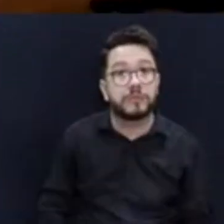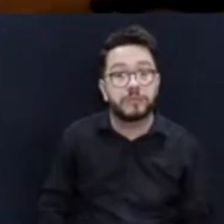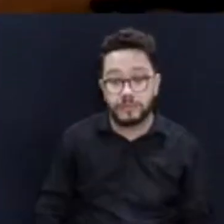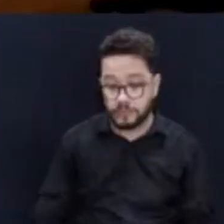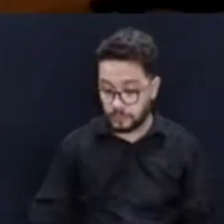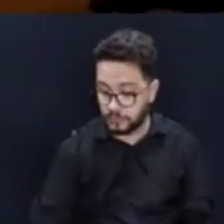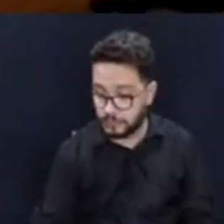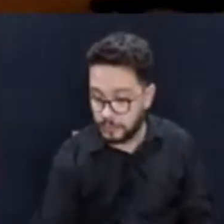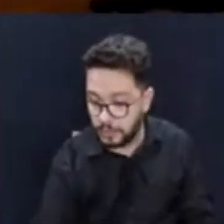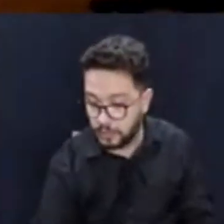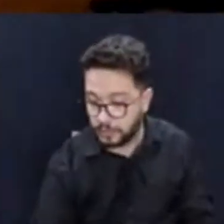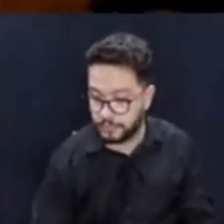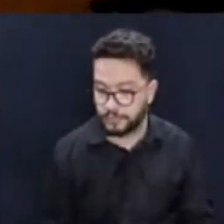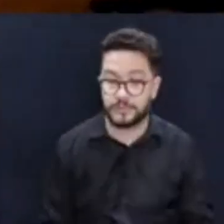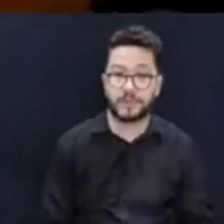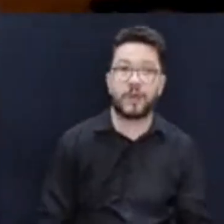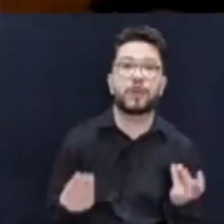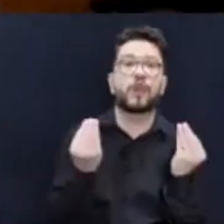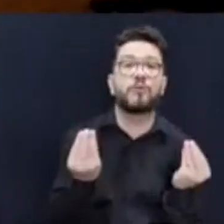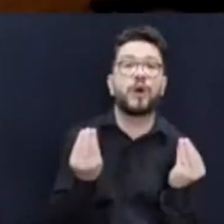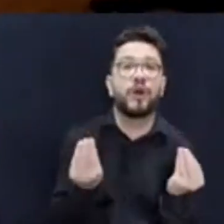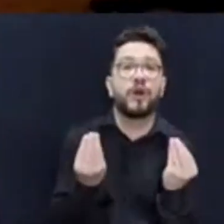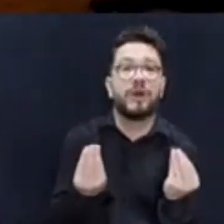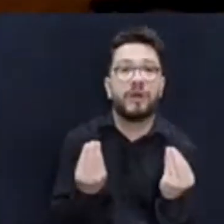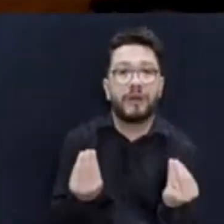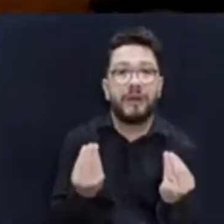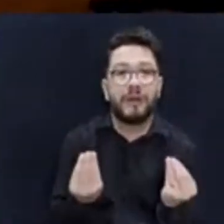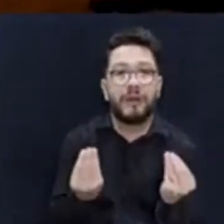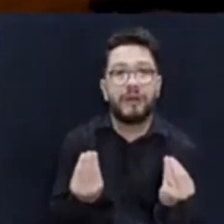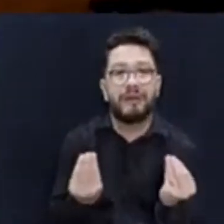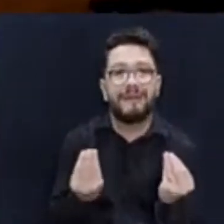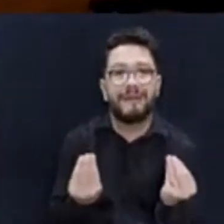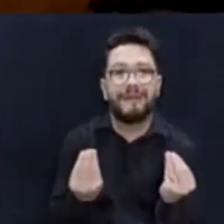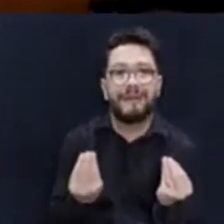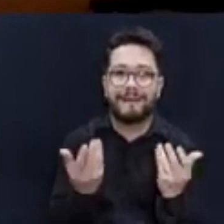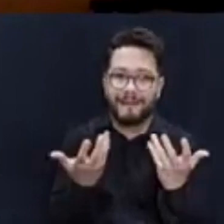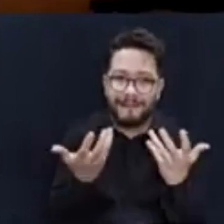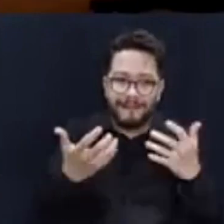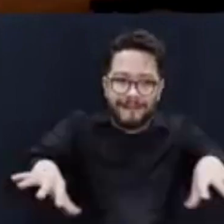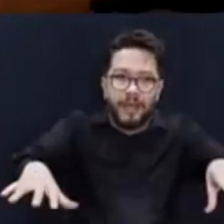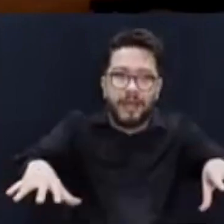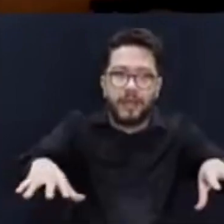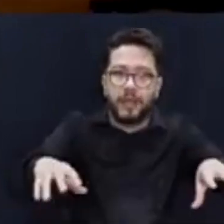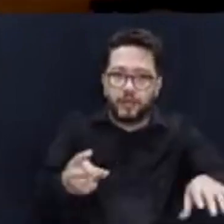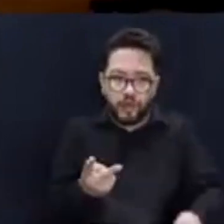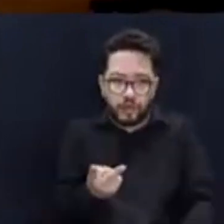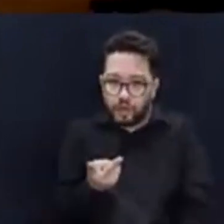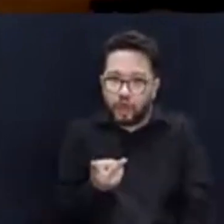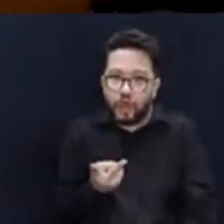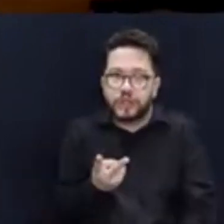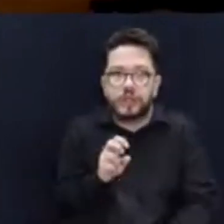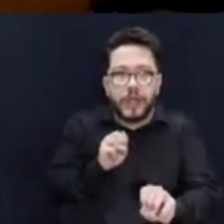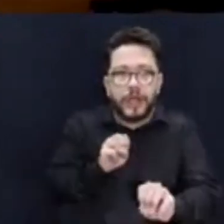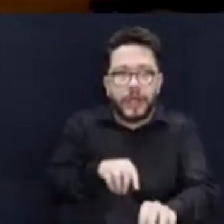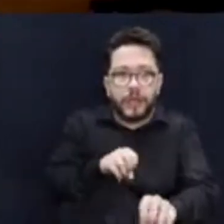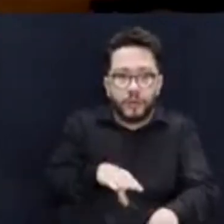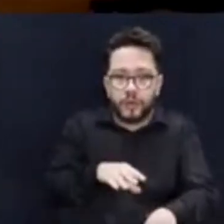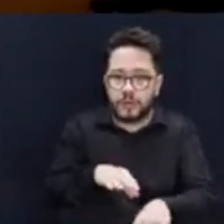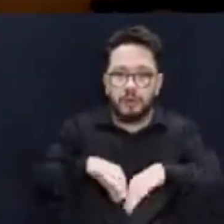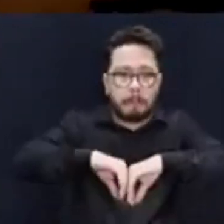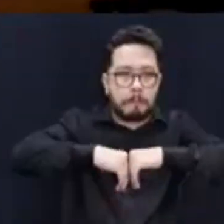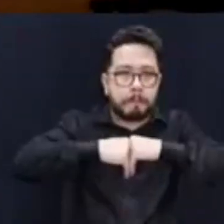é conviver e lidar com duas educações isso não incomoda vossas excelências